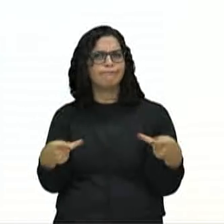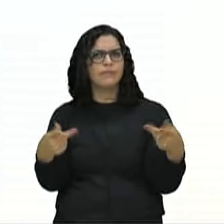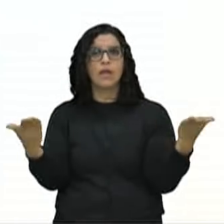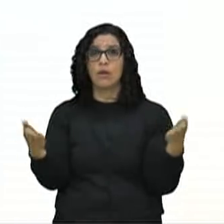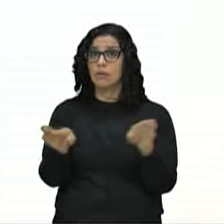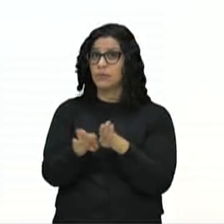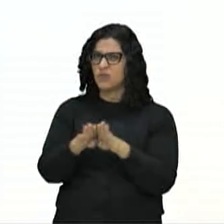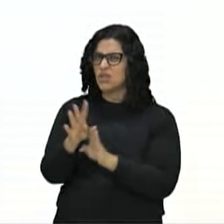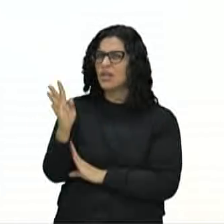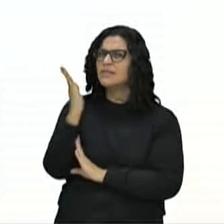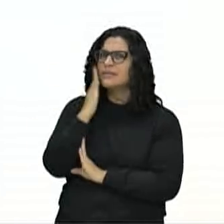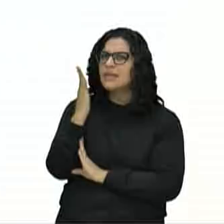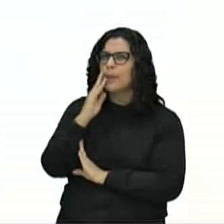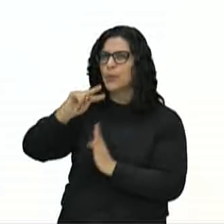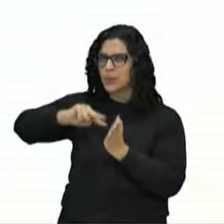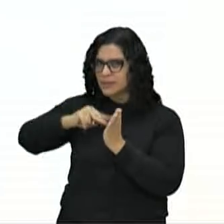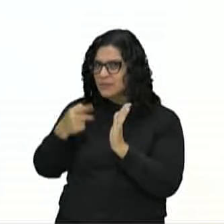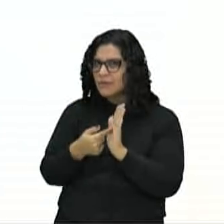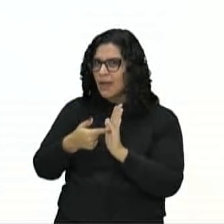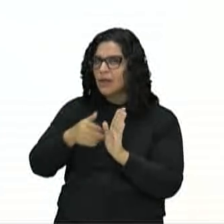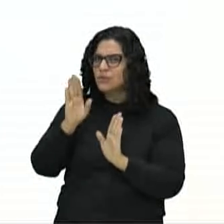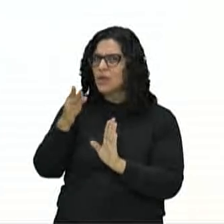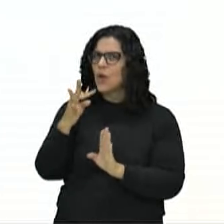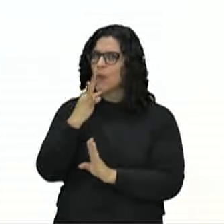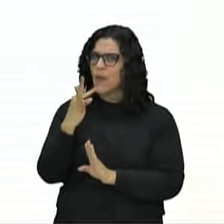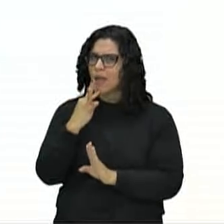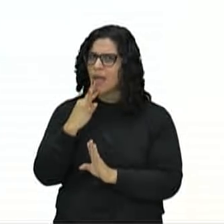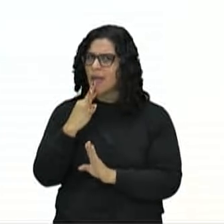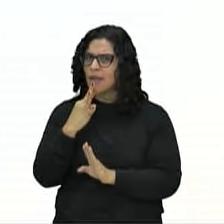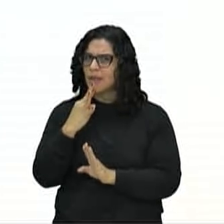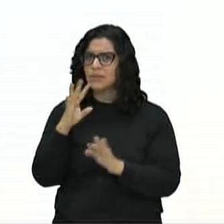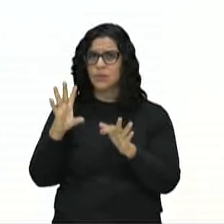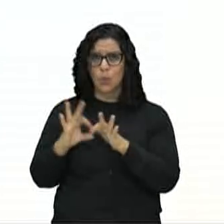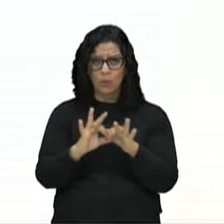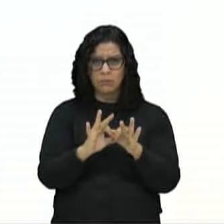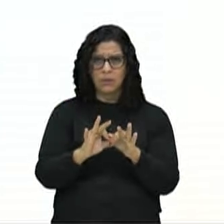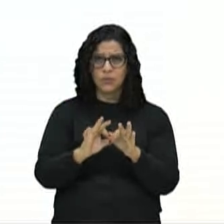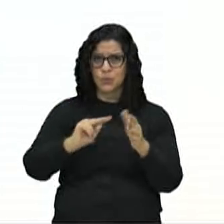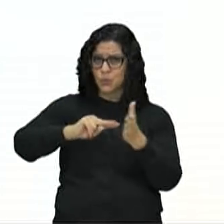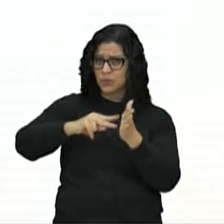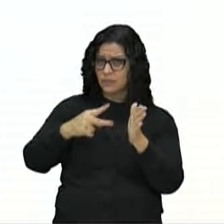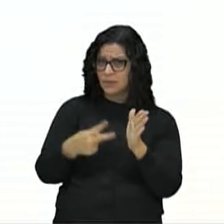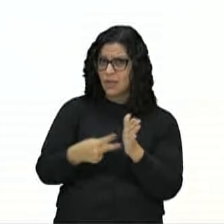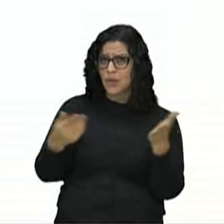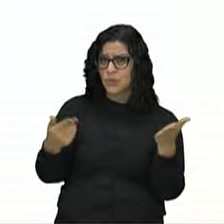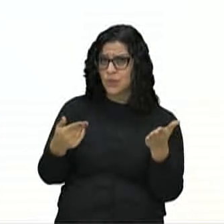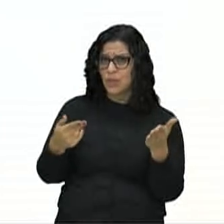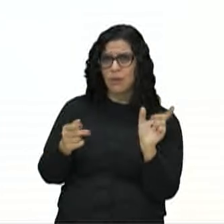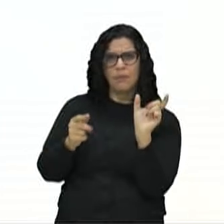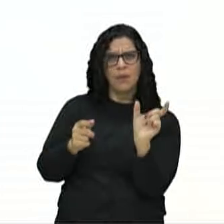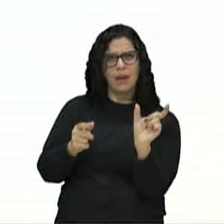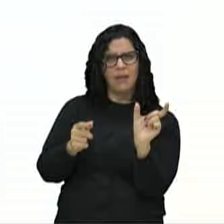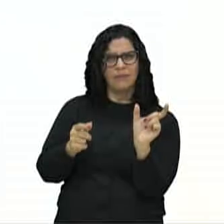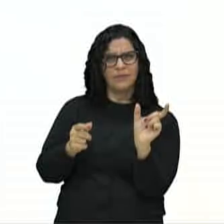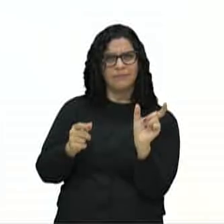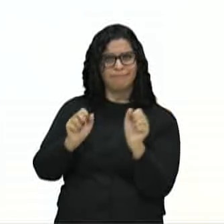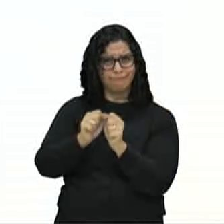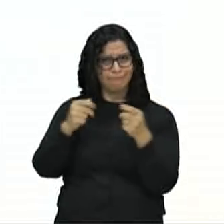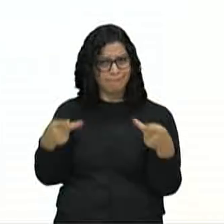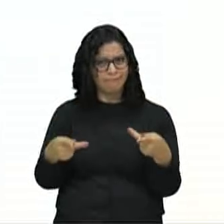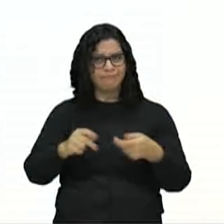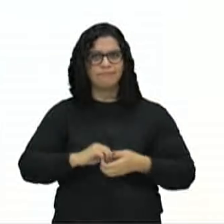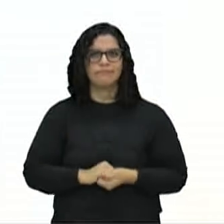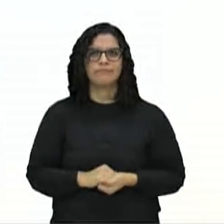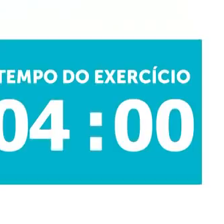Se você já ouviu em algum momento o que significa a expressão filho pródigo?